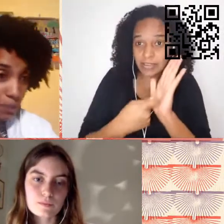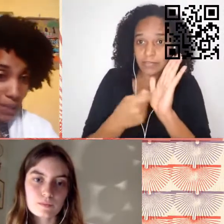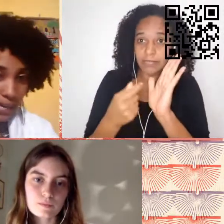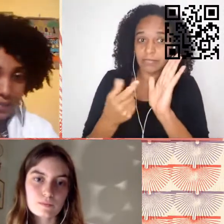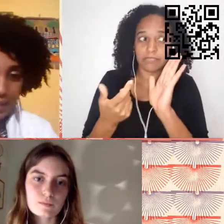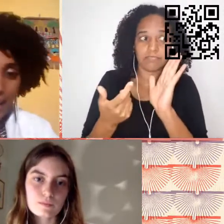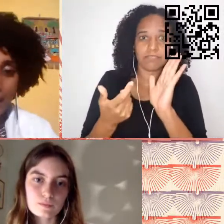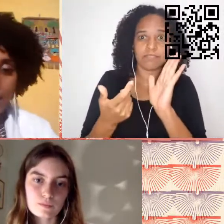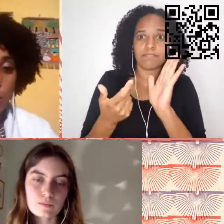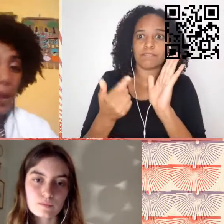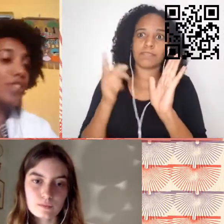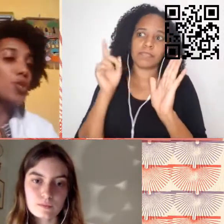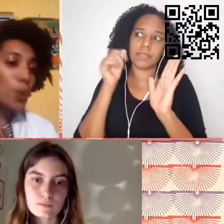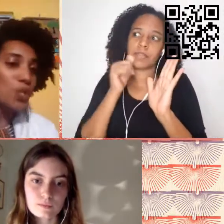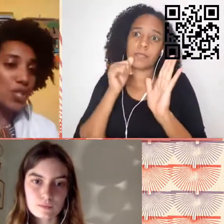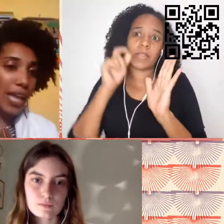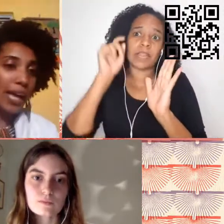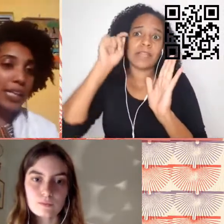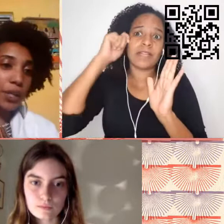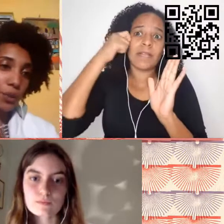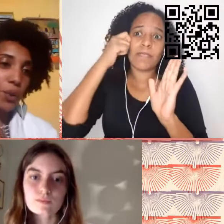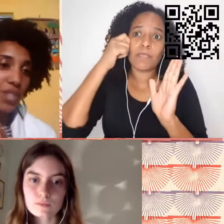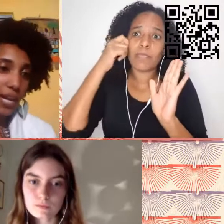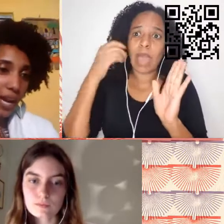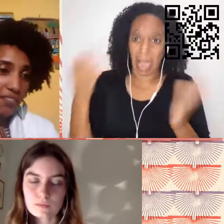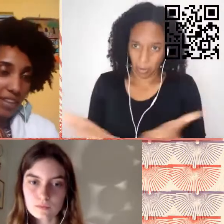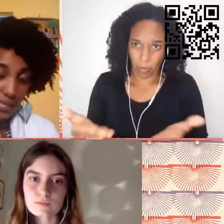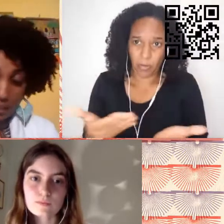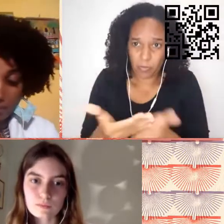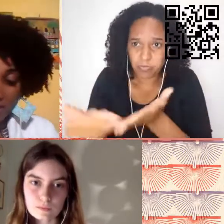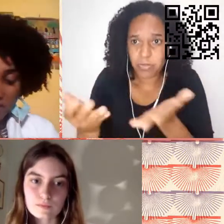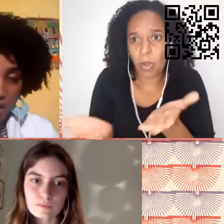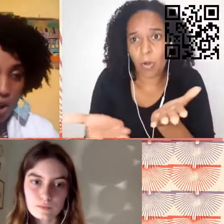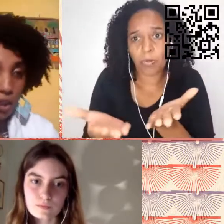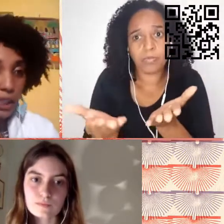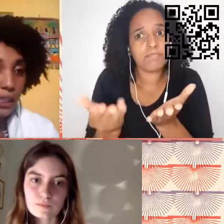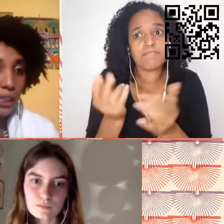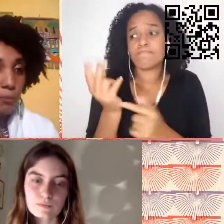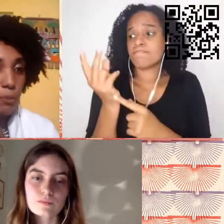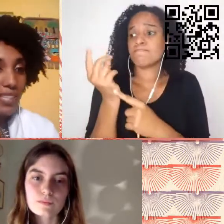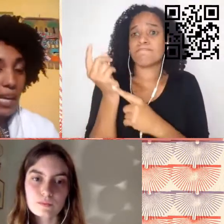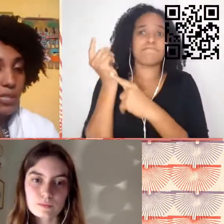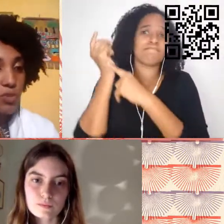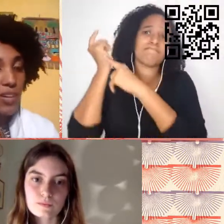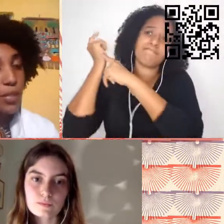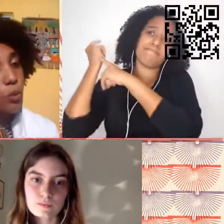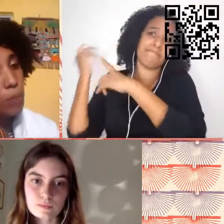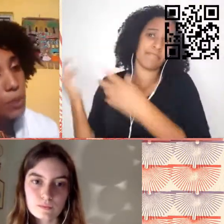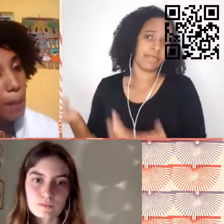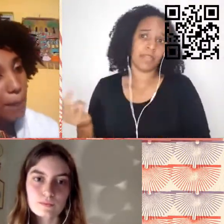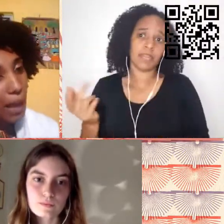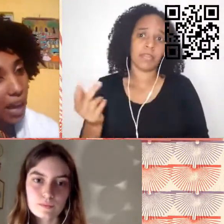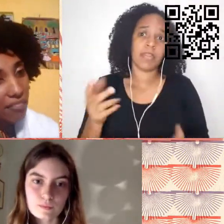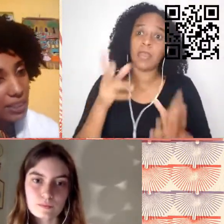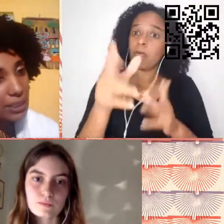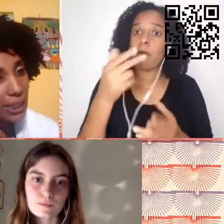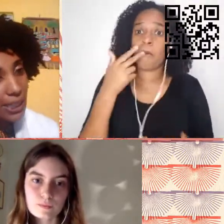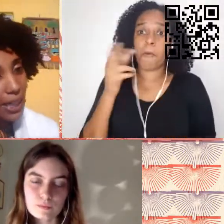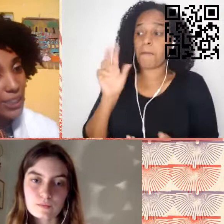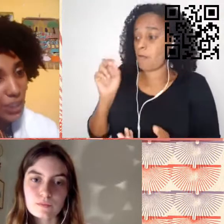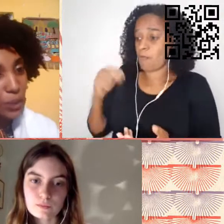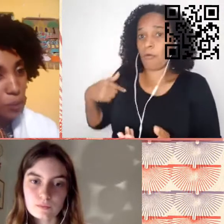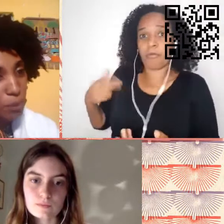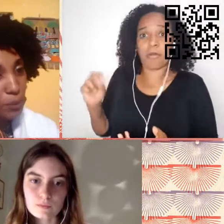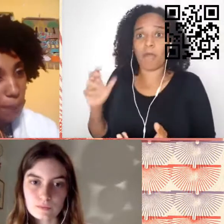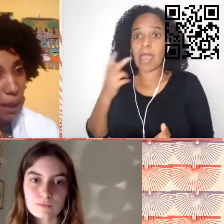escrito dessas mulheres negras, não é de hoje, né? Eu trouxe aí a referência da minha avó, e por mais que elas não tivessem domínio da palavra